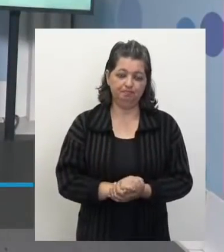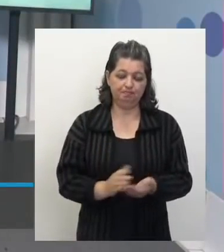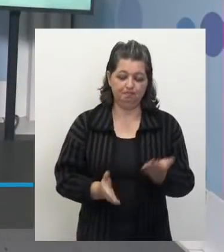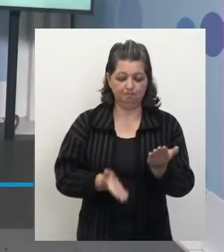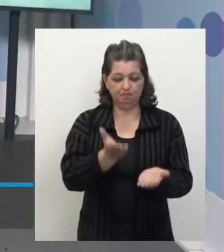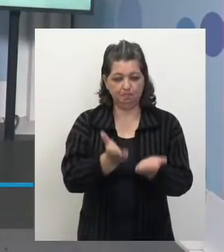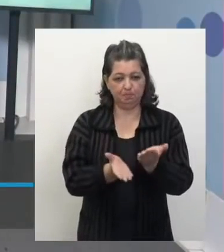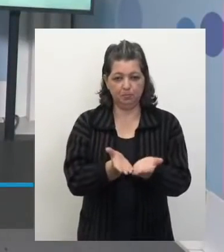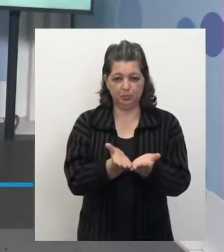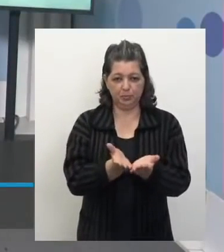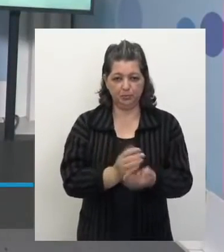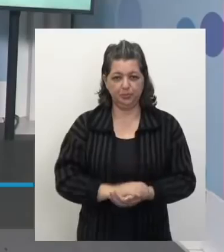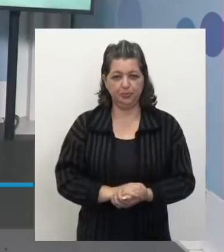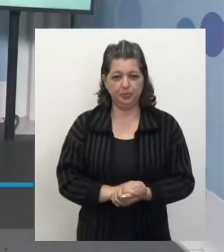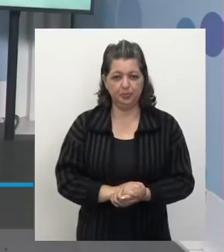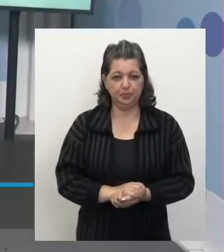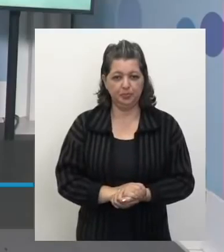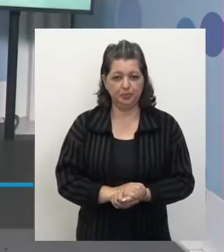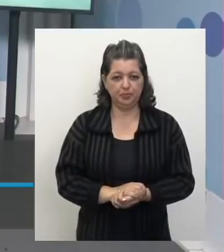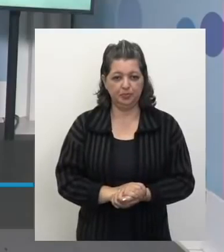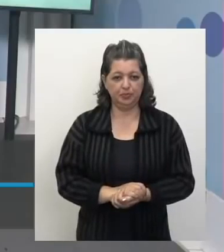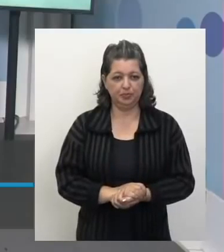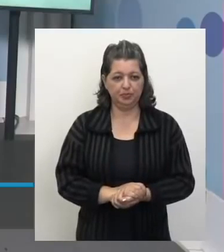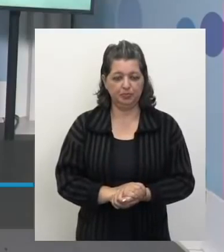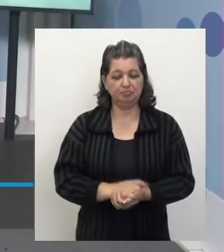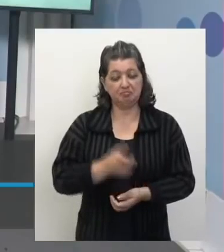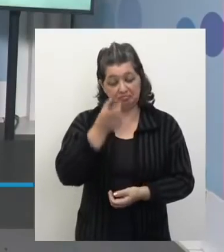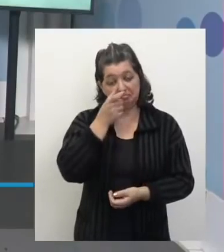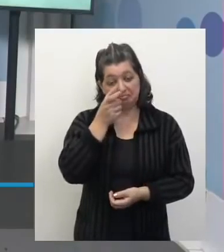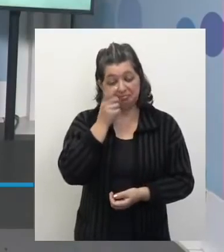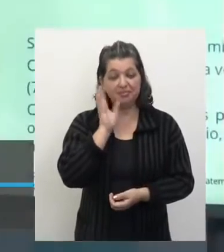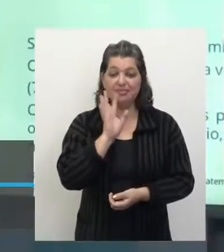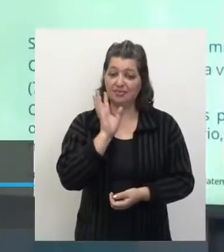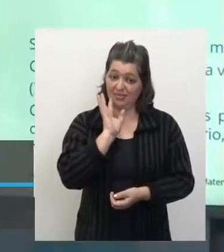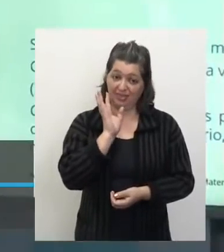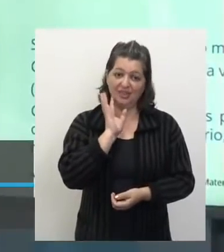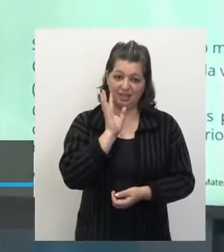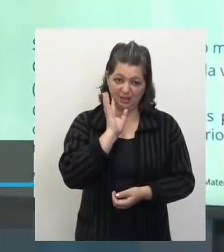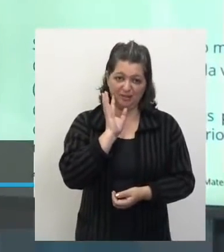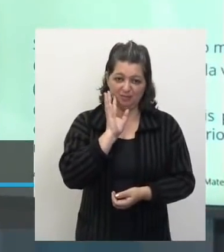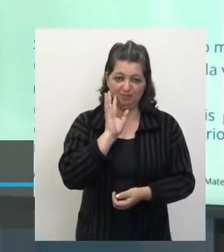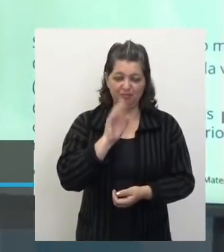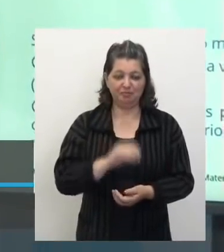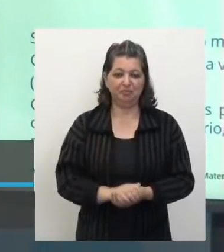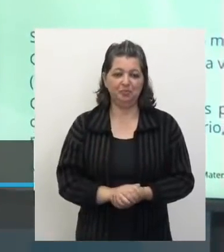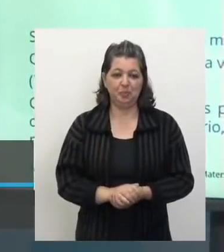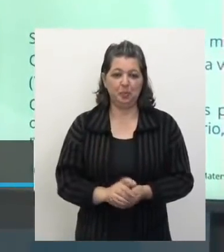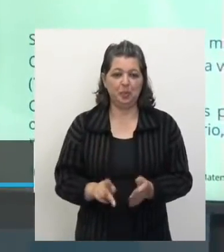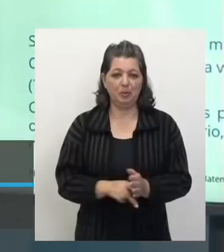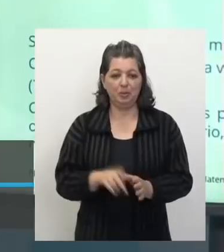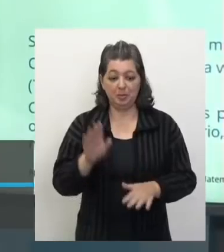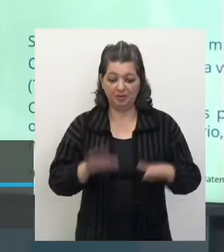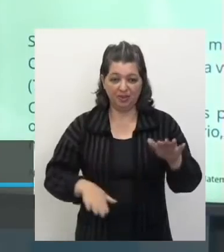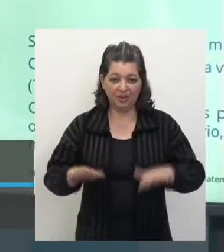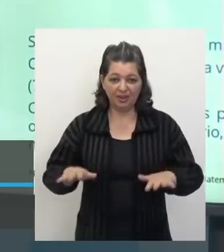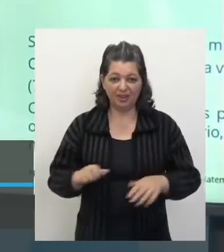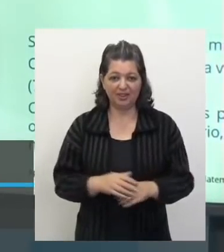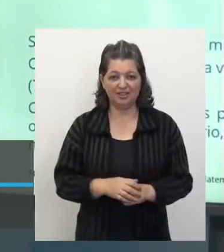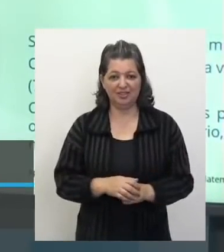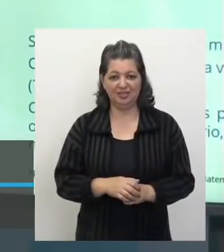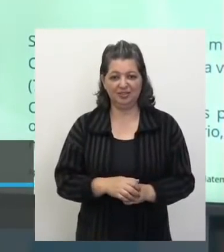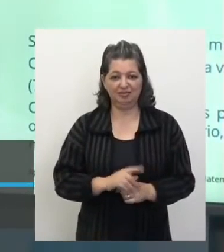8º ano, presta atenção, faz a leitura, faz essa conversão, né, a gente brincava antigamente, né? Faz essa conversão da